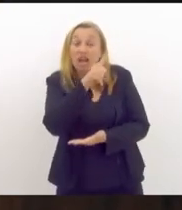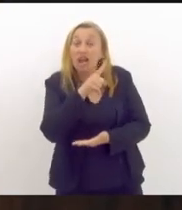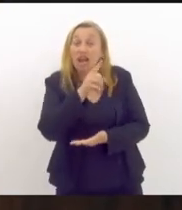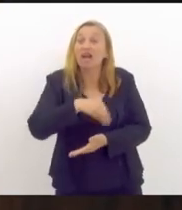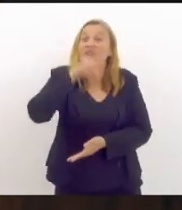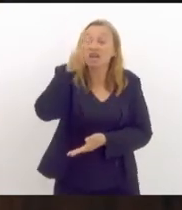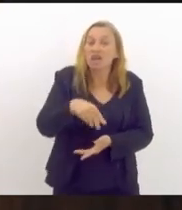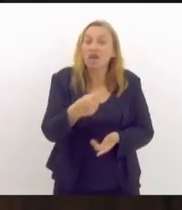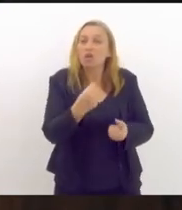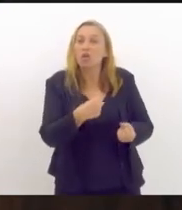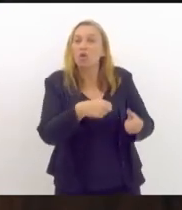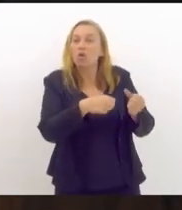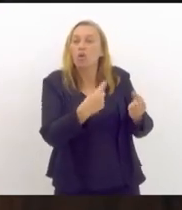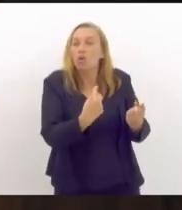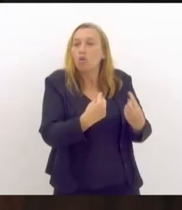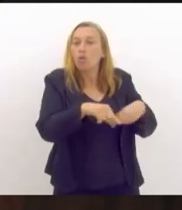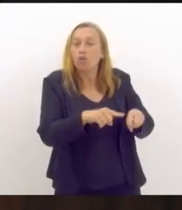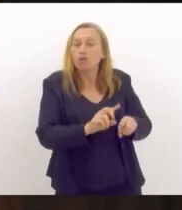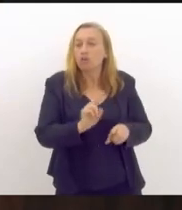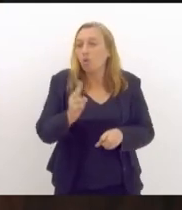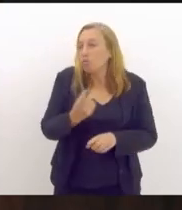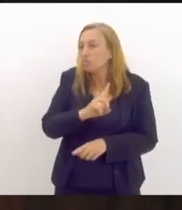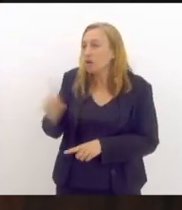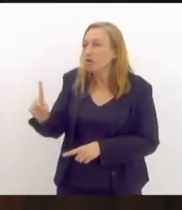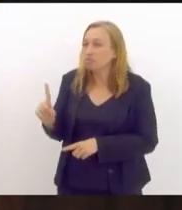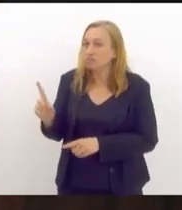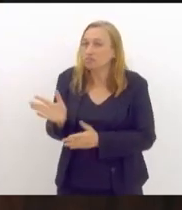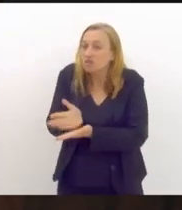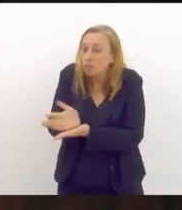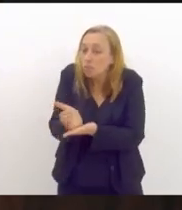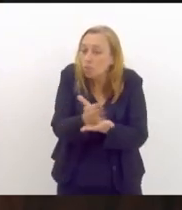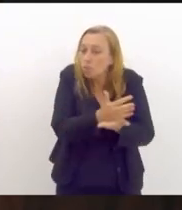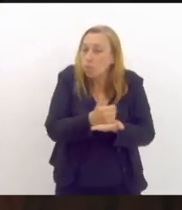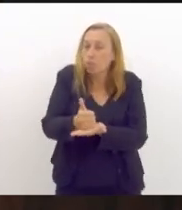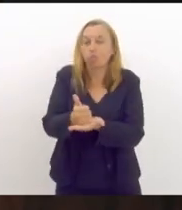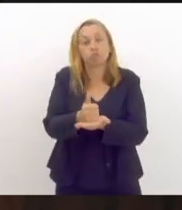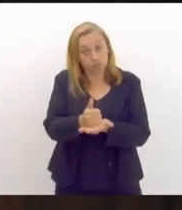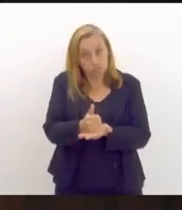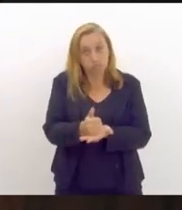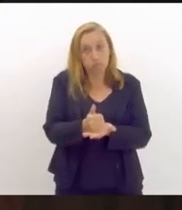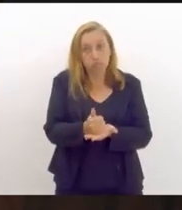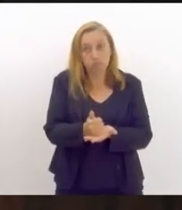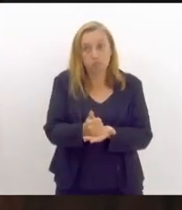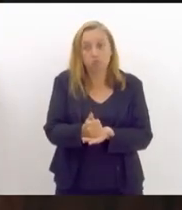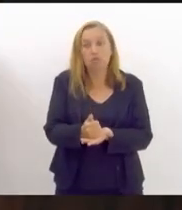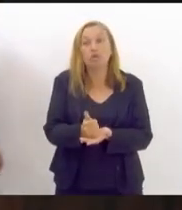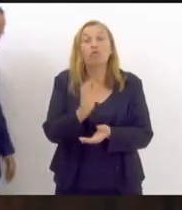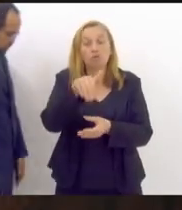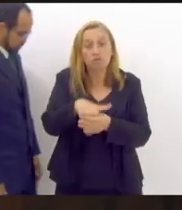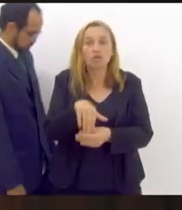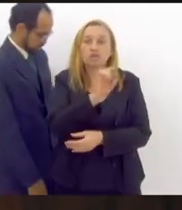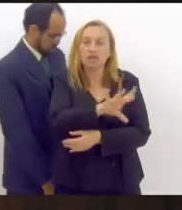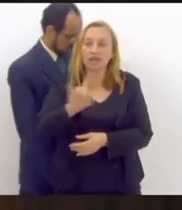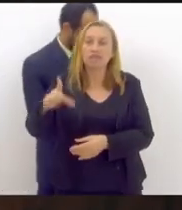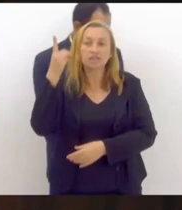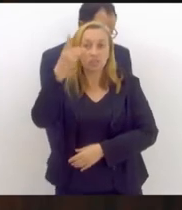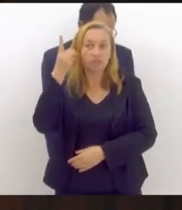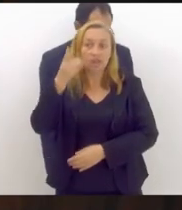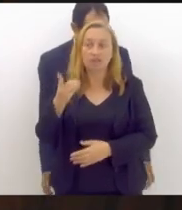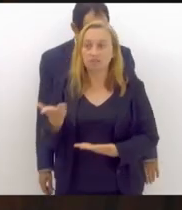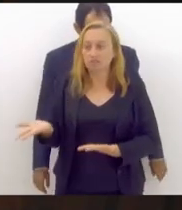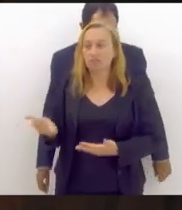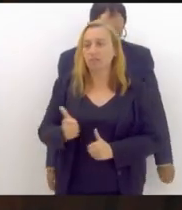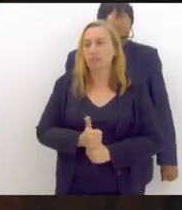abstenção tá ali no quadro ainda estava em processo de colhendo o voto de cada Deputado então não